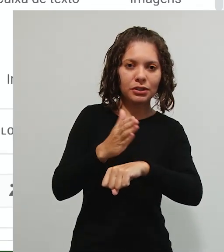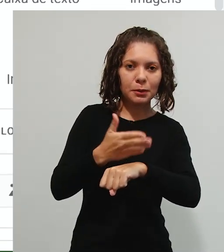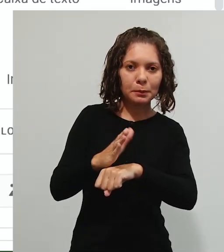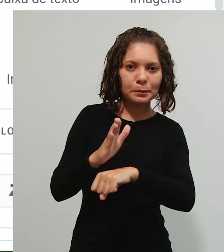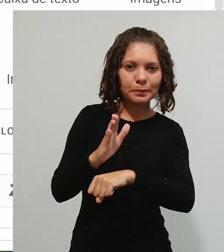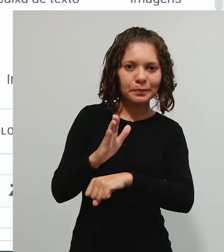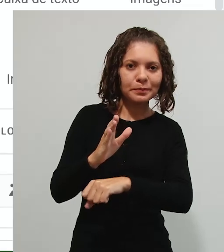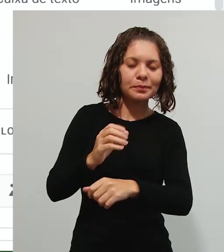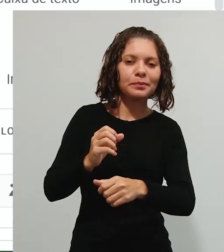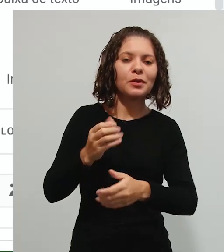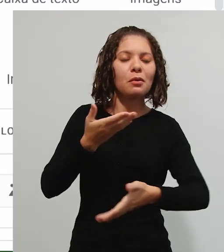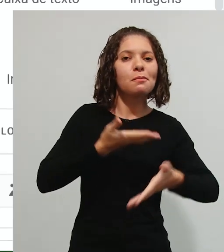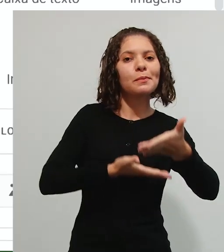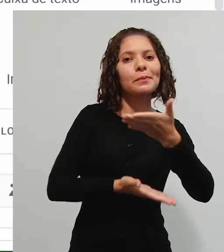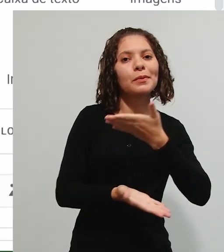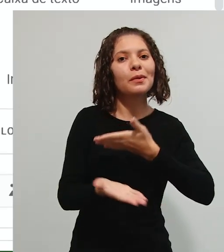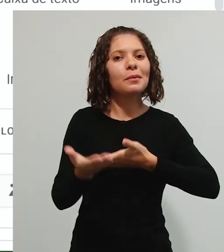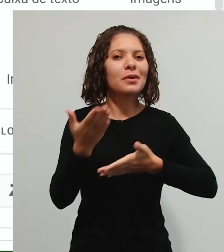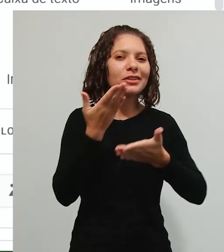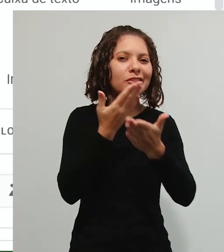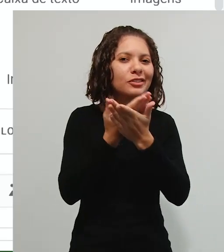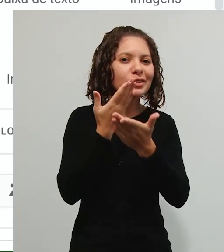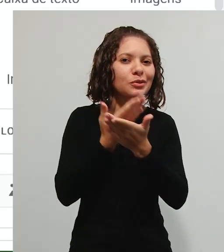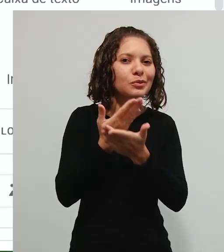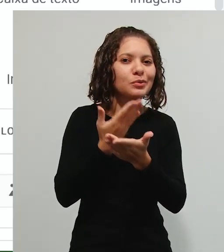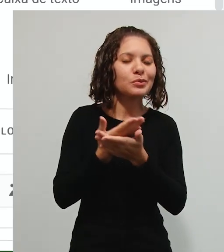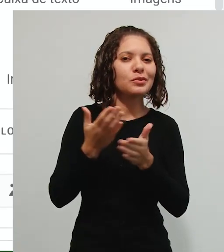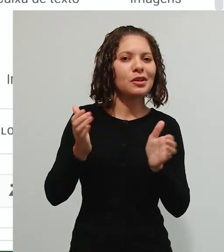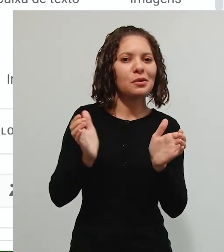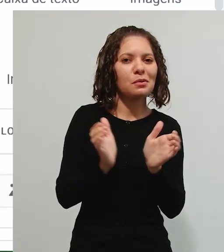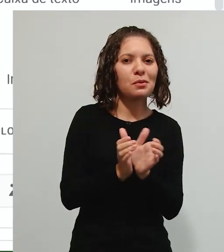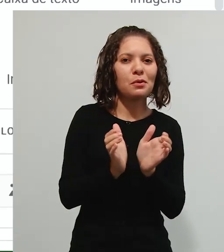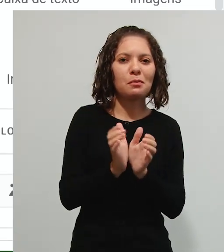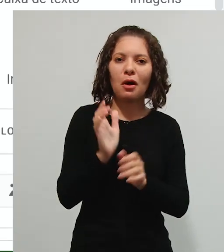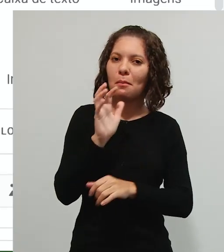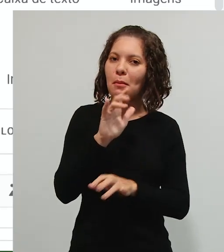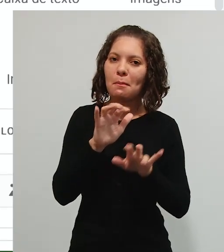colaborativas de estudos em grupo e blá, blá, blá, blá,